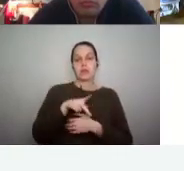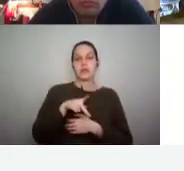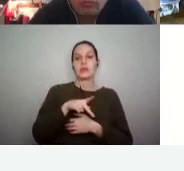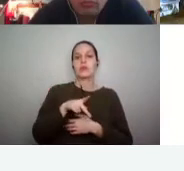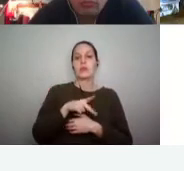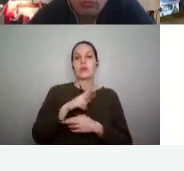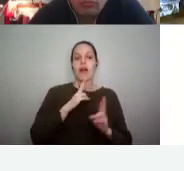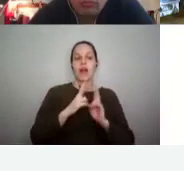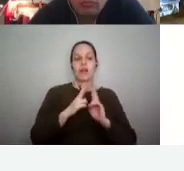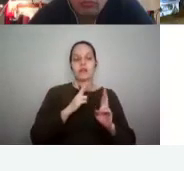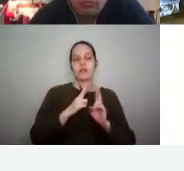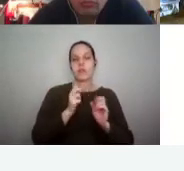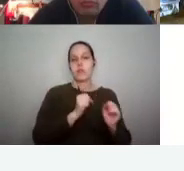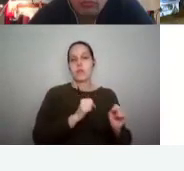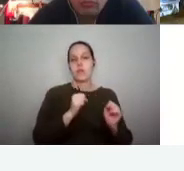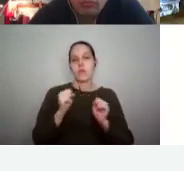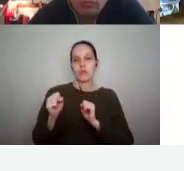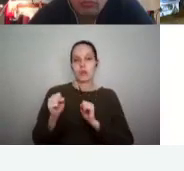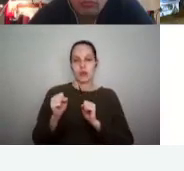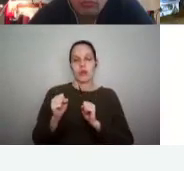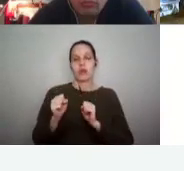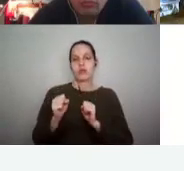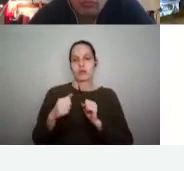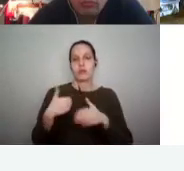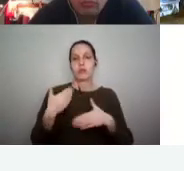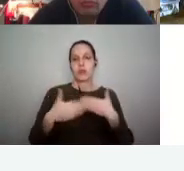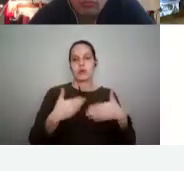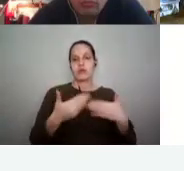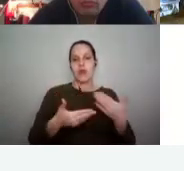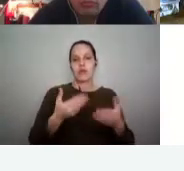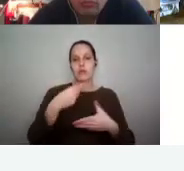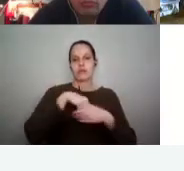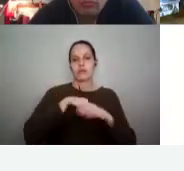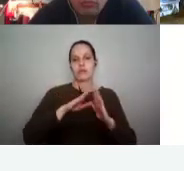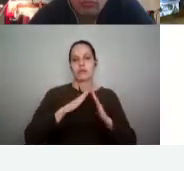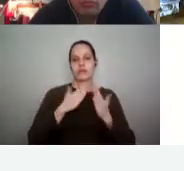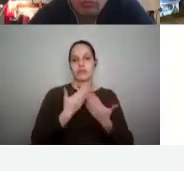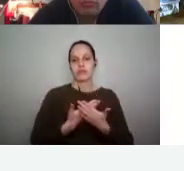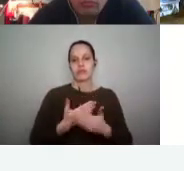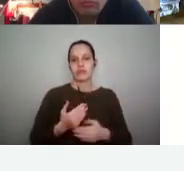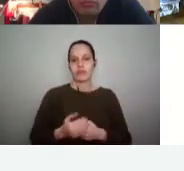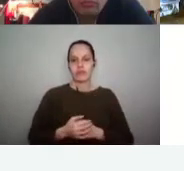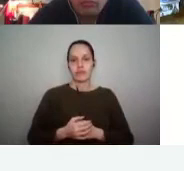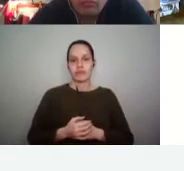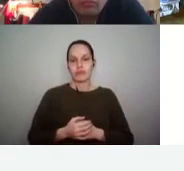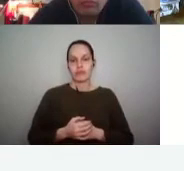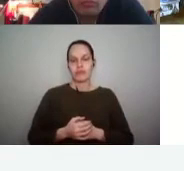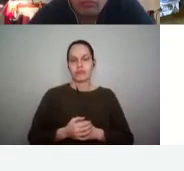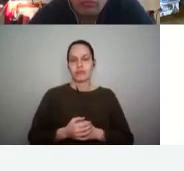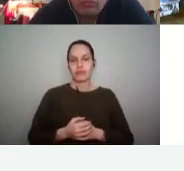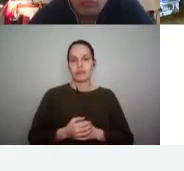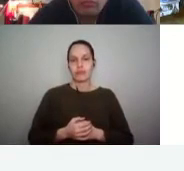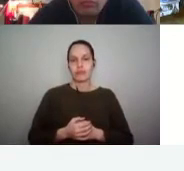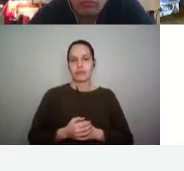poder que se estabelece nesse processo escolarizado. Pode passar.